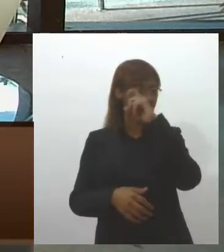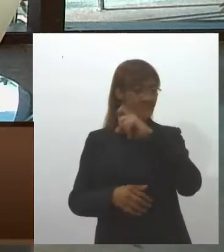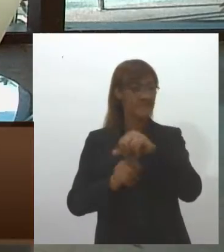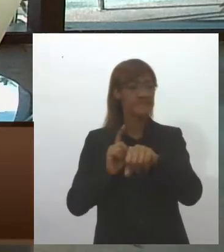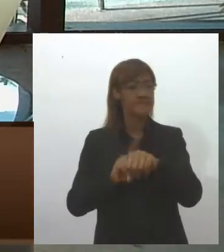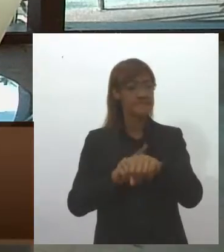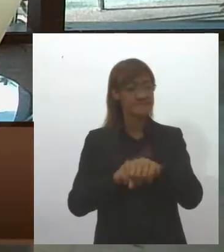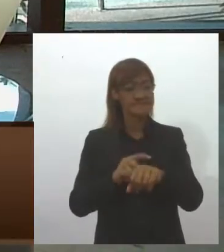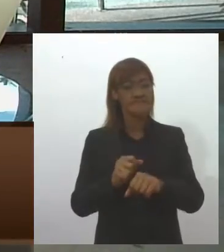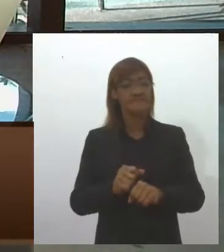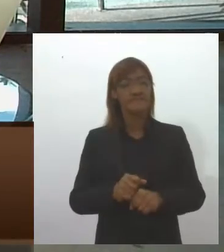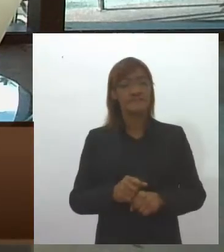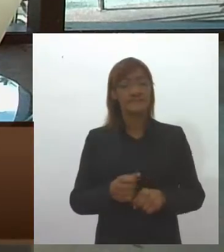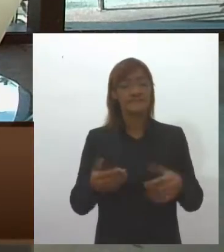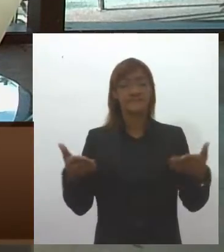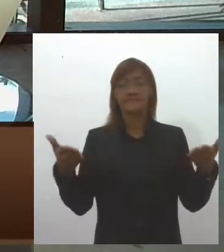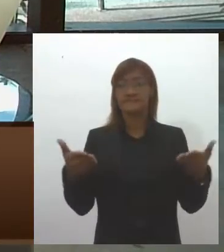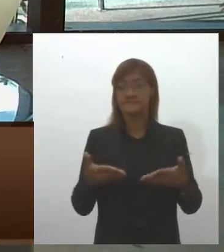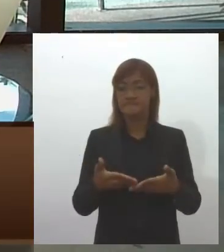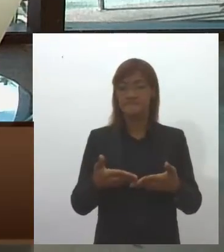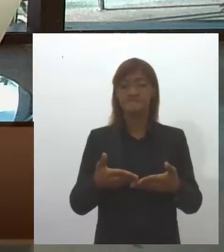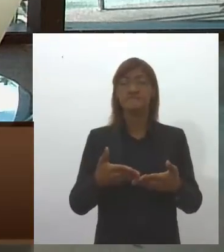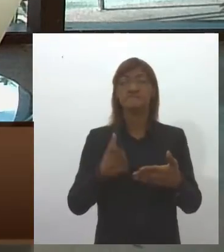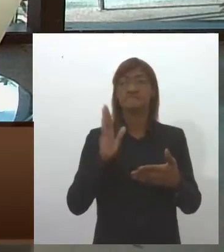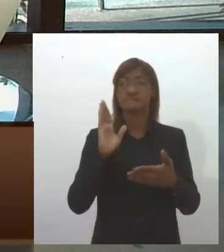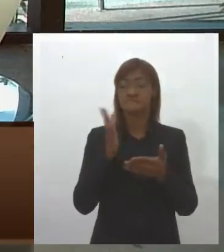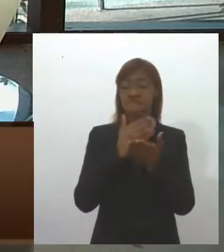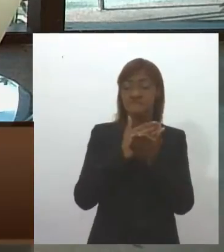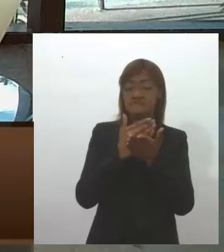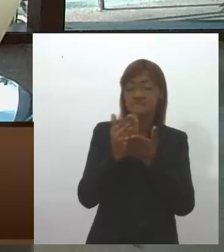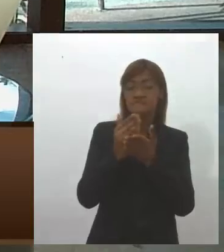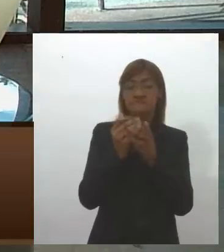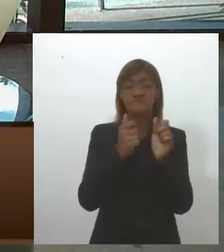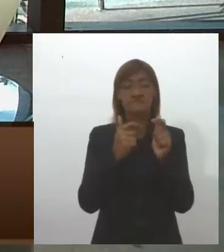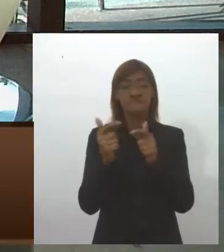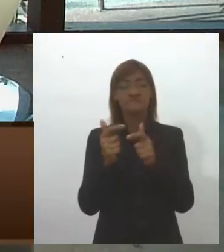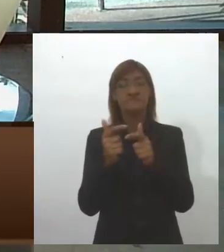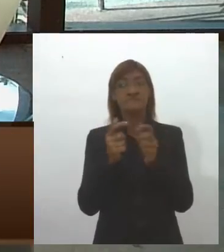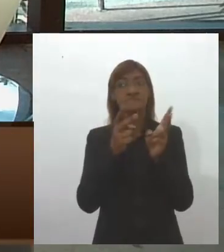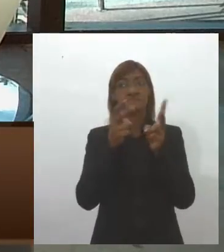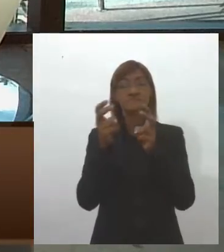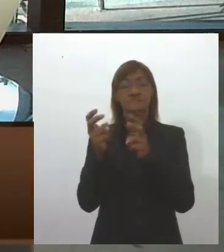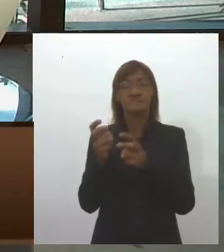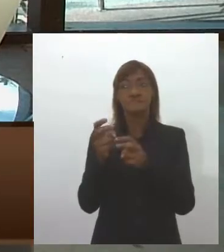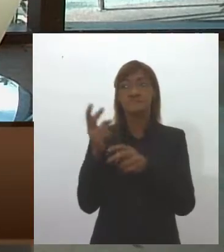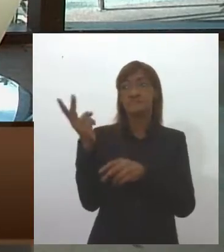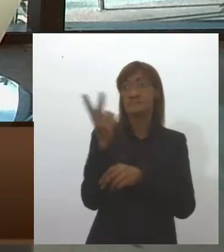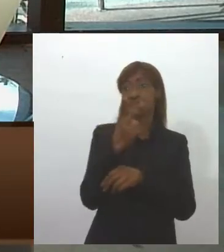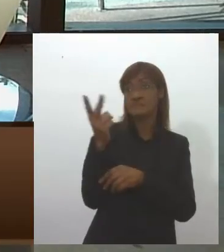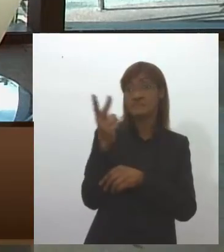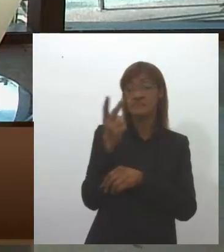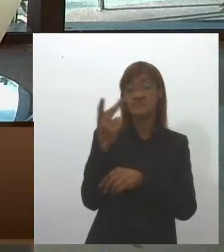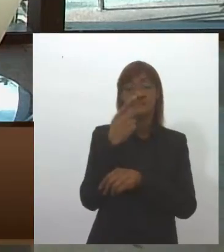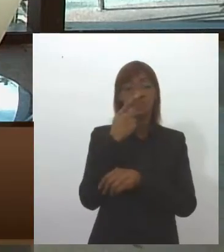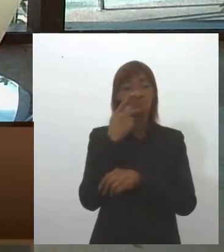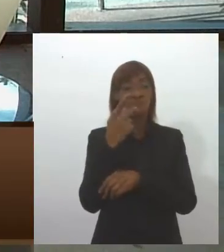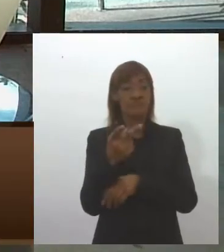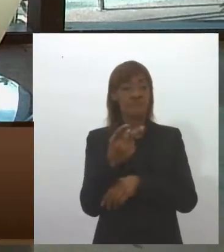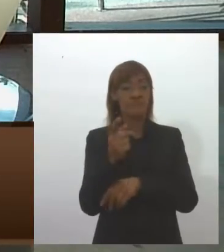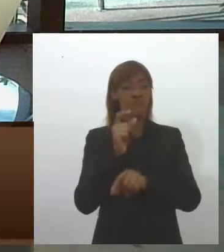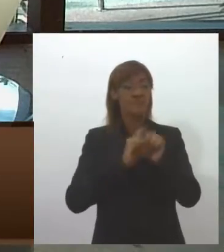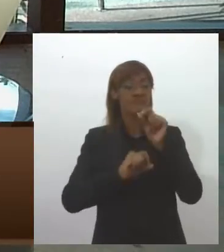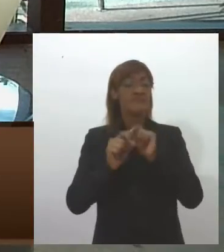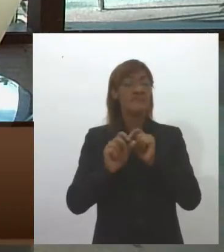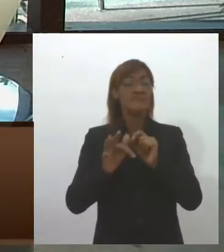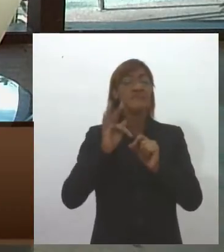todos agora se recuperando, graças a Deus. E a gente percebe, tanto pela fala do Salles Neto, quanto pela sua, que as projeções para o